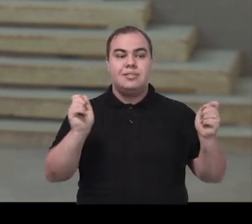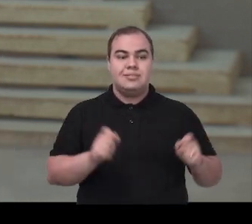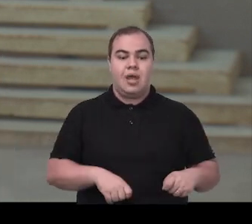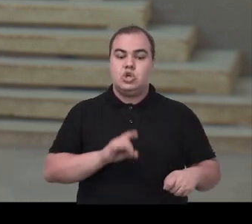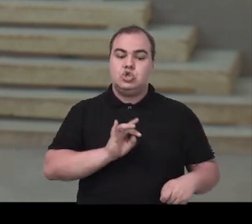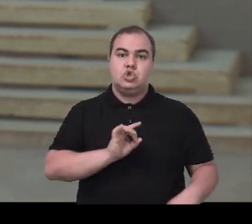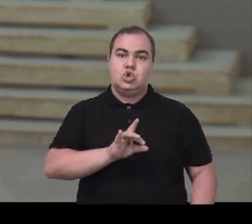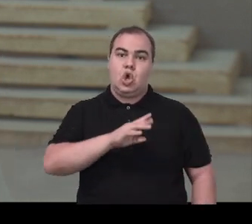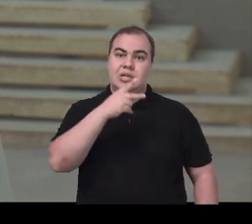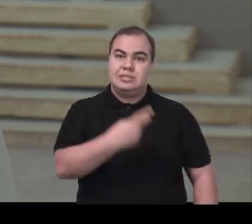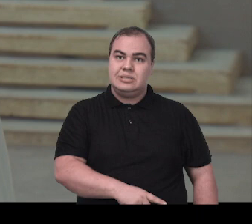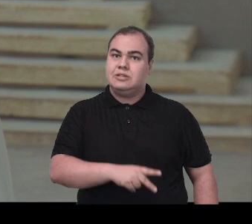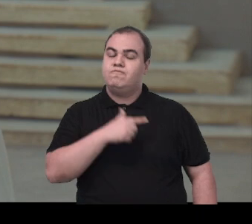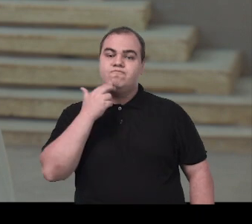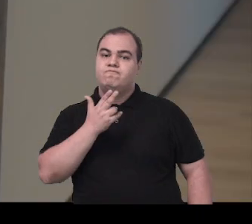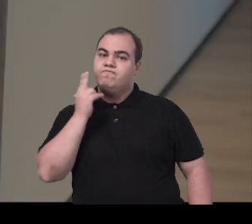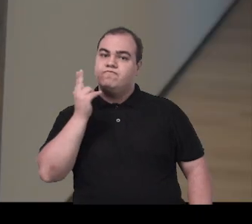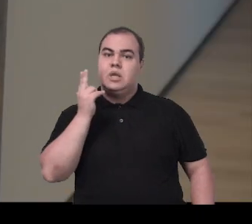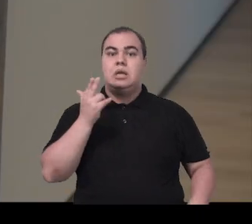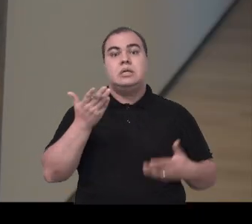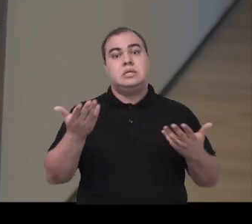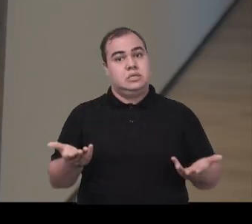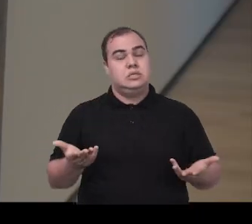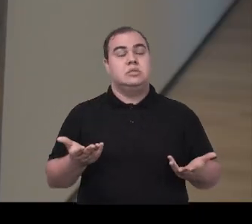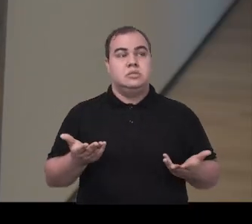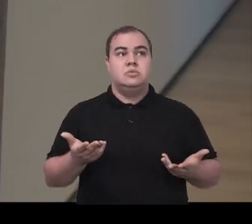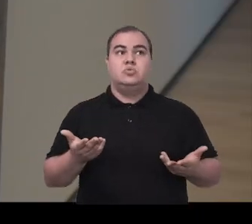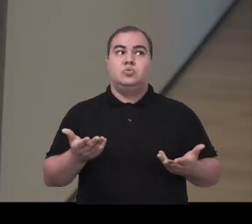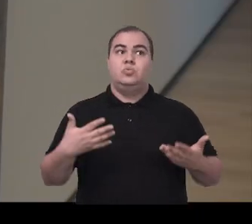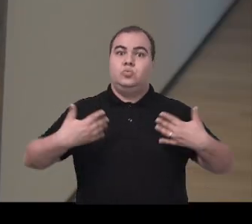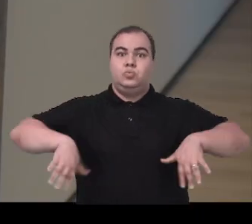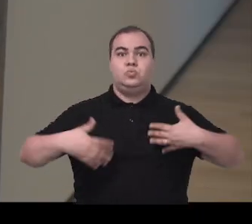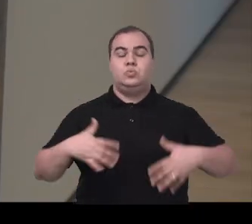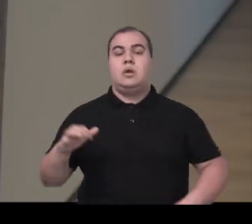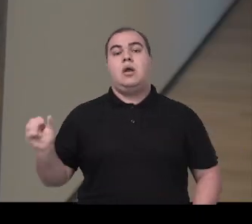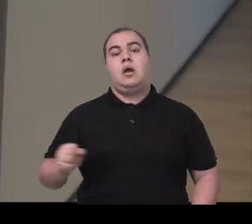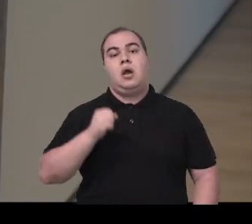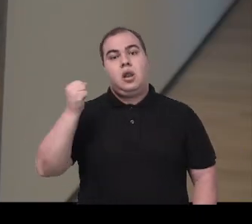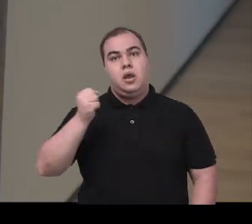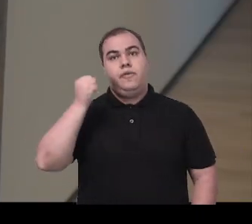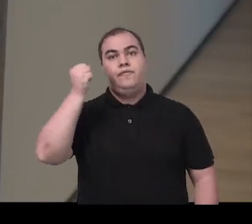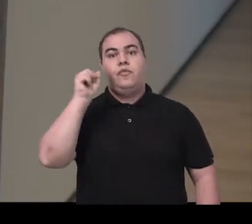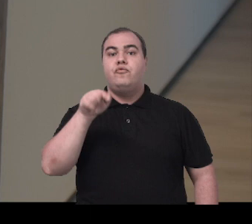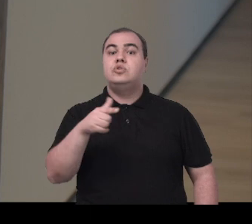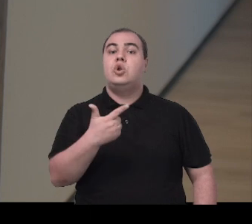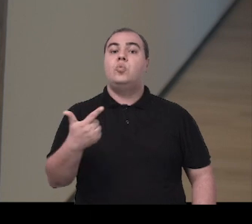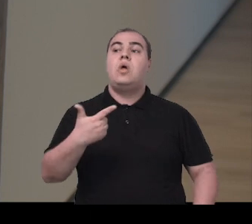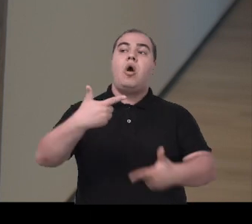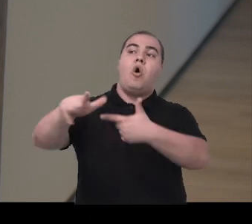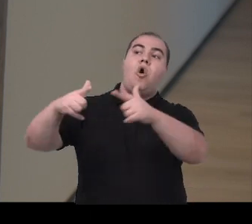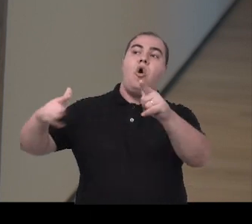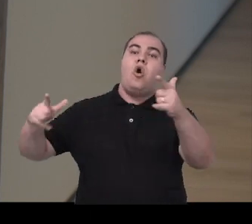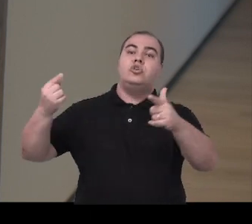se sustentar só com dinheiro público. E isso é bastante grave, né? Você não ter